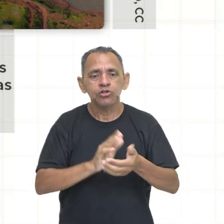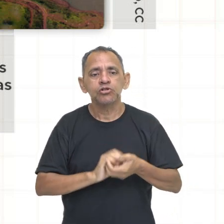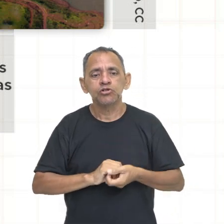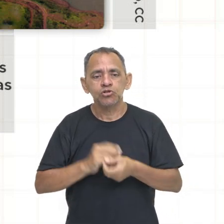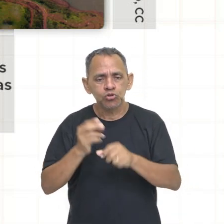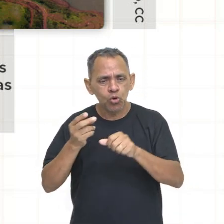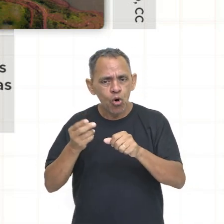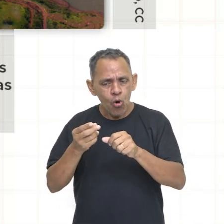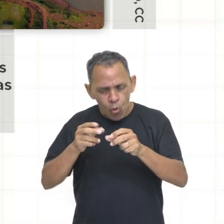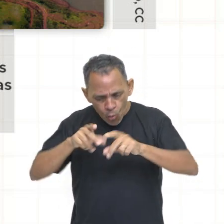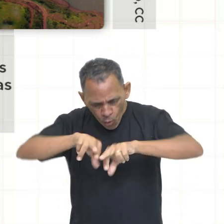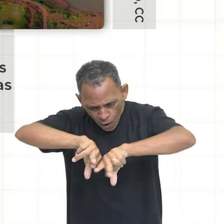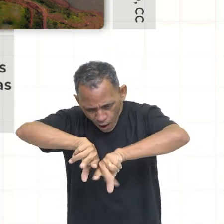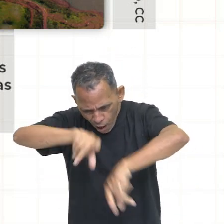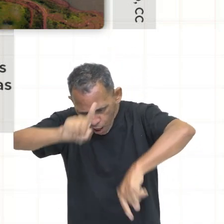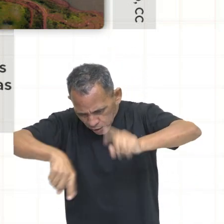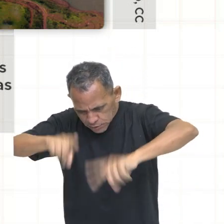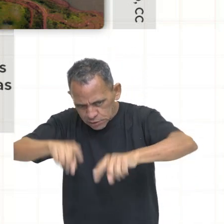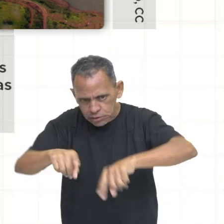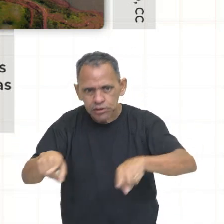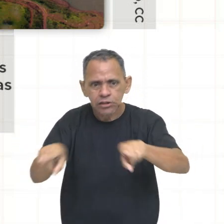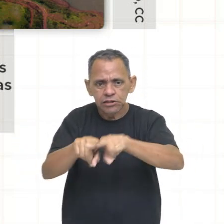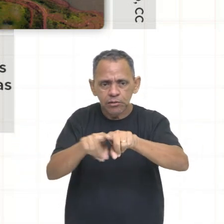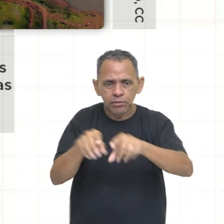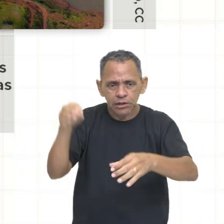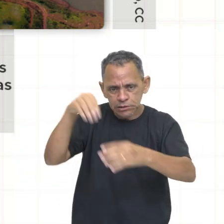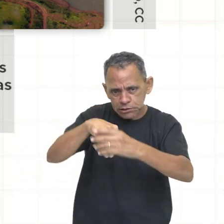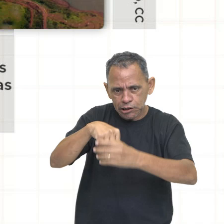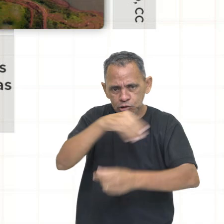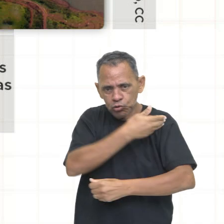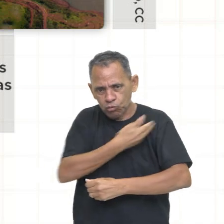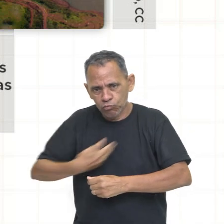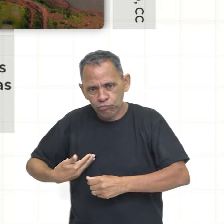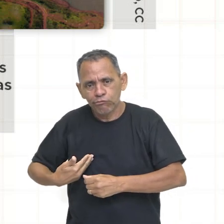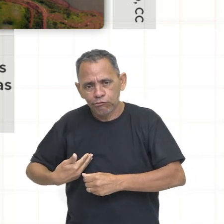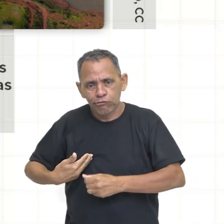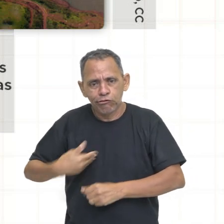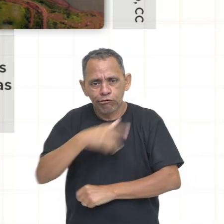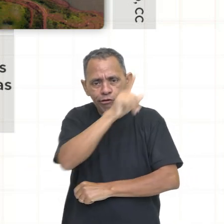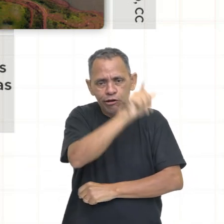de recursos naturais dentro do governo de Médici.